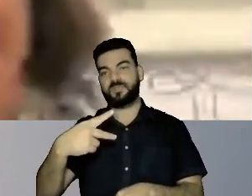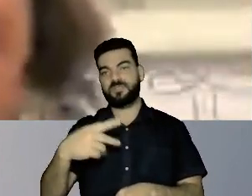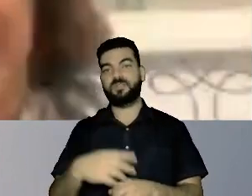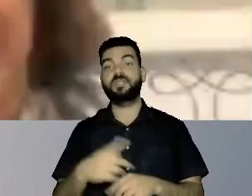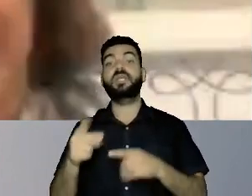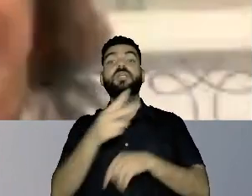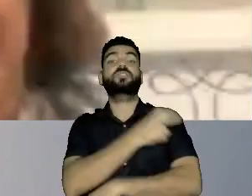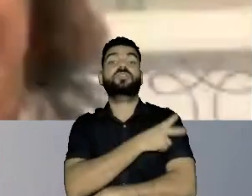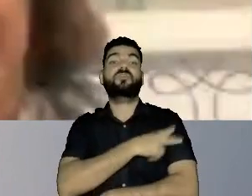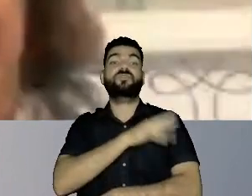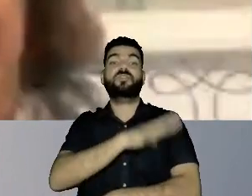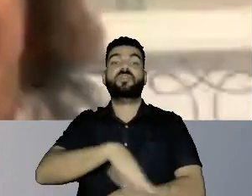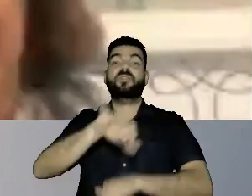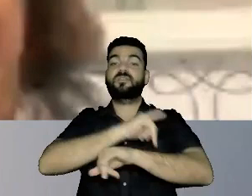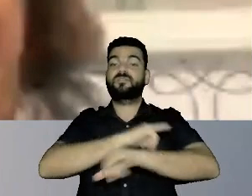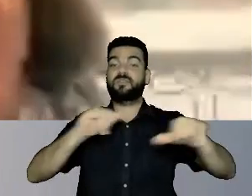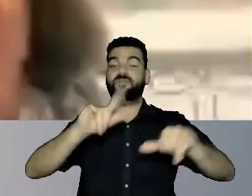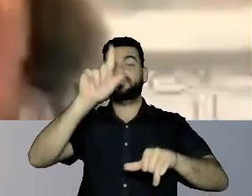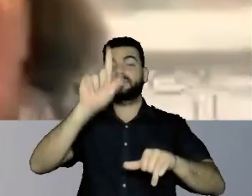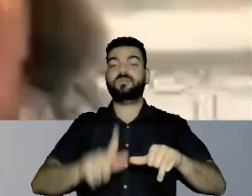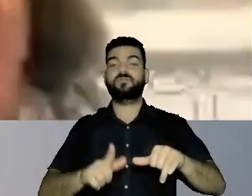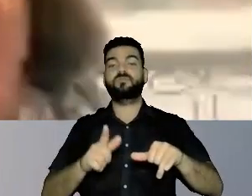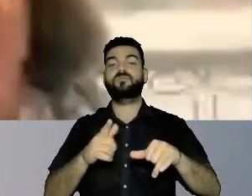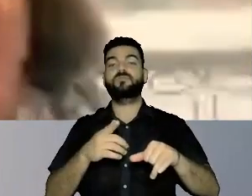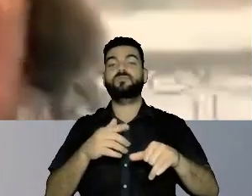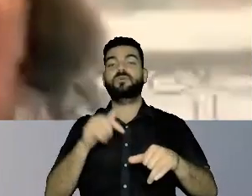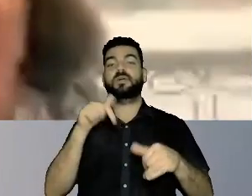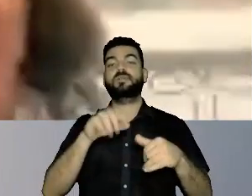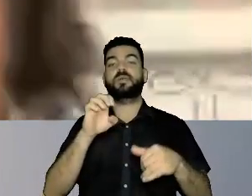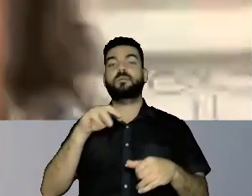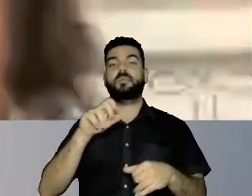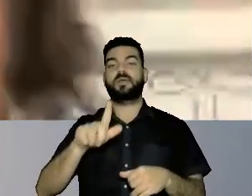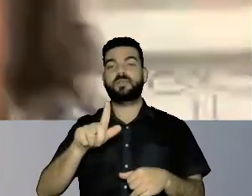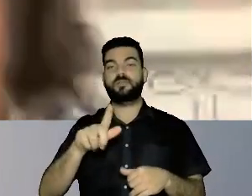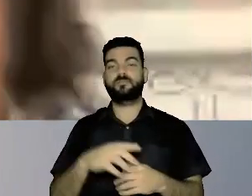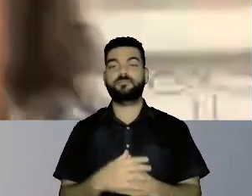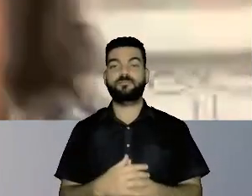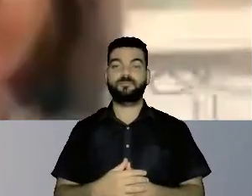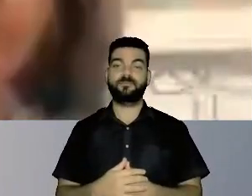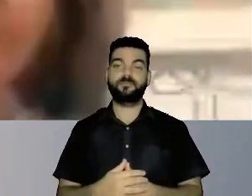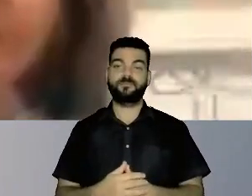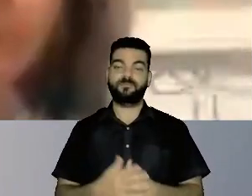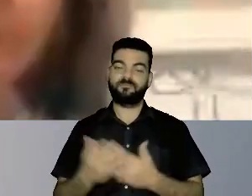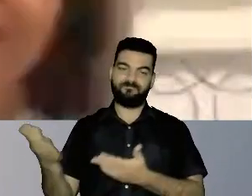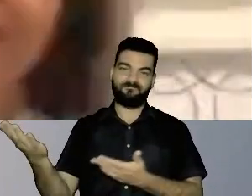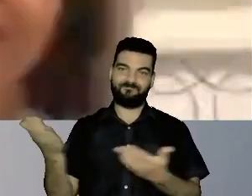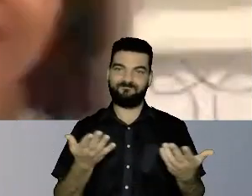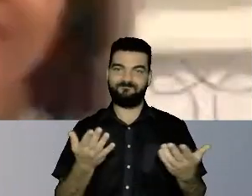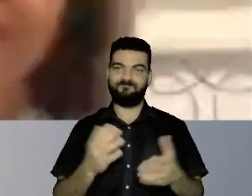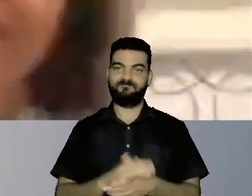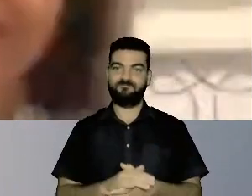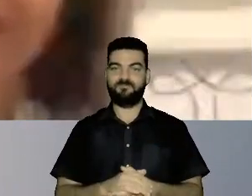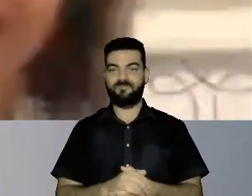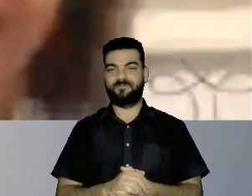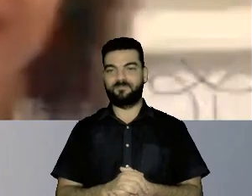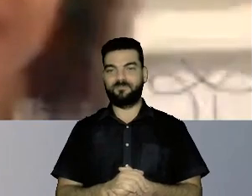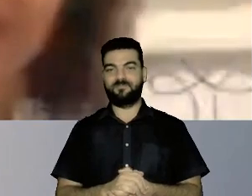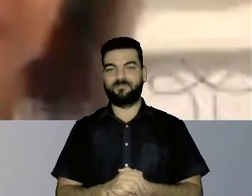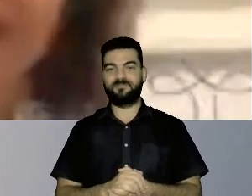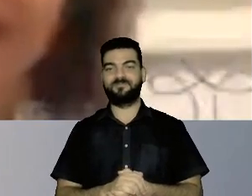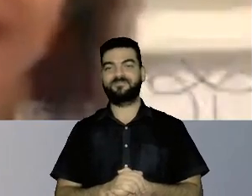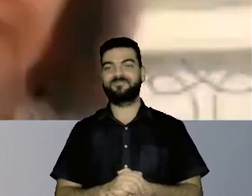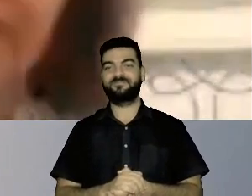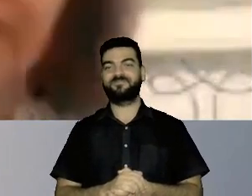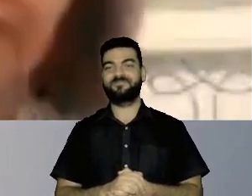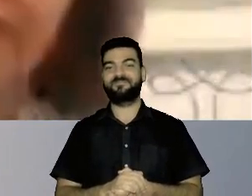USP, mestre em artes pelo Instituto de Artes da Unesp e supervisor da seção de publicação e gestão de acervo da nossa querida